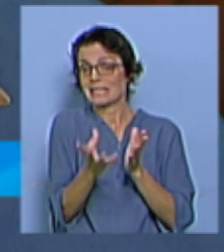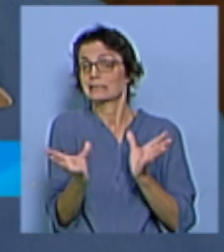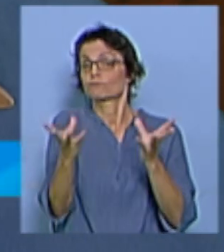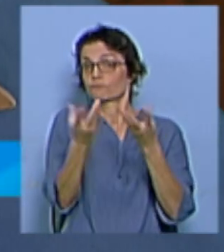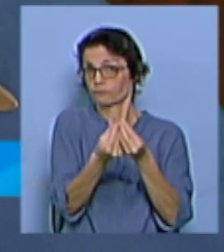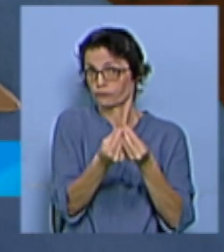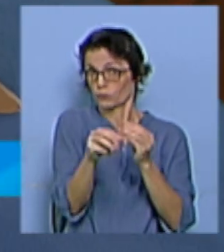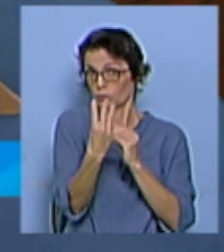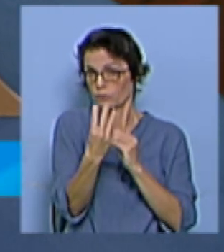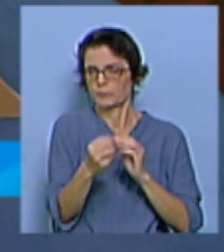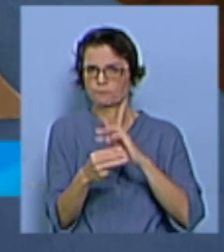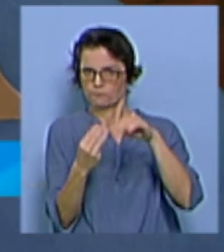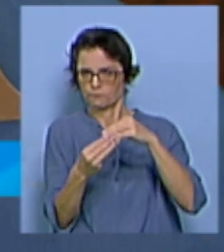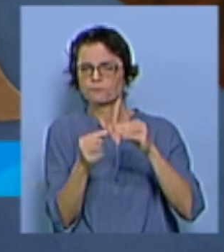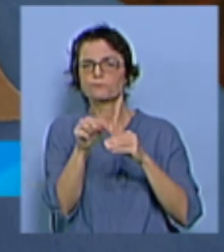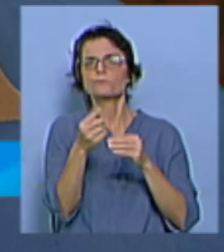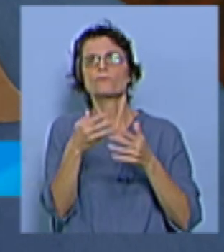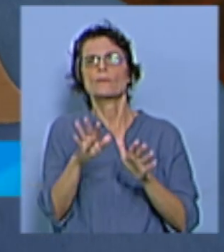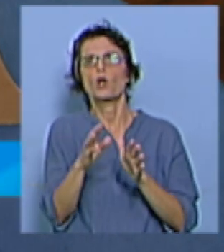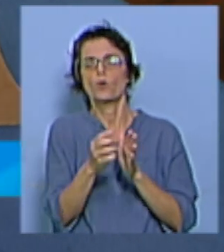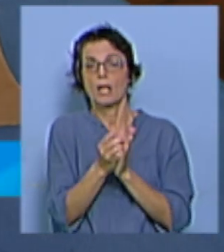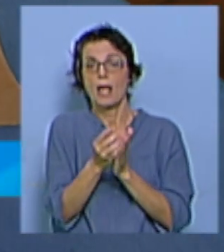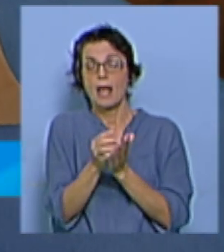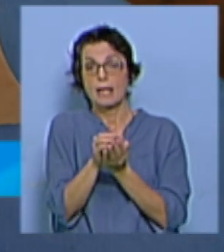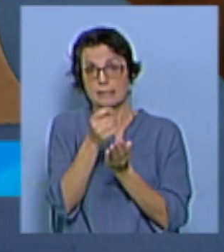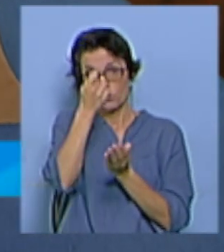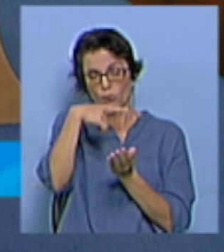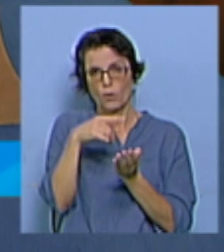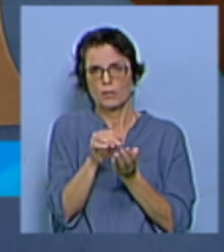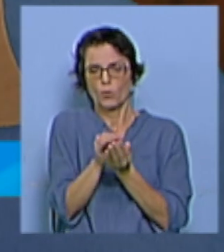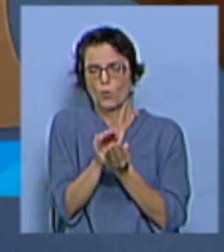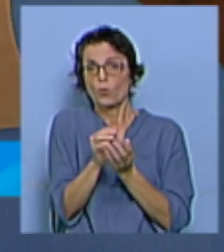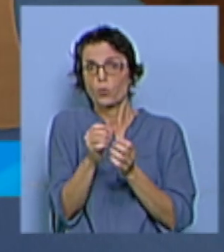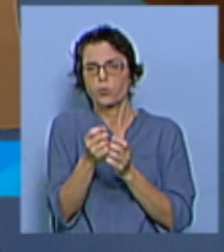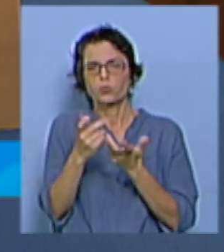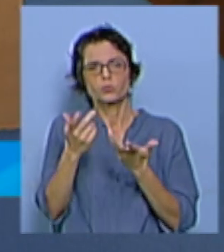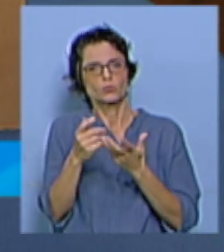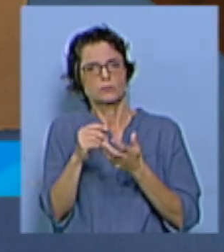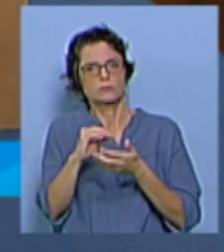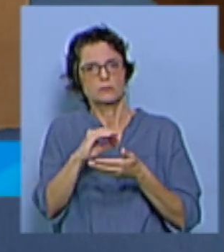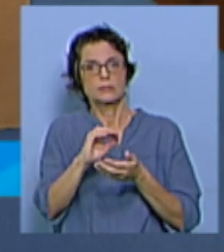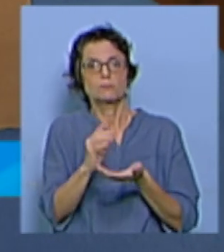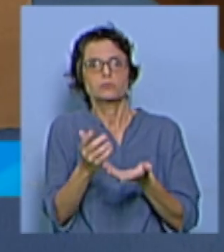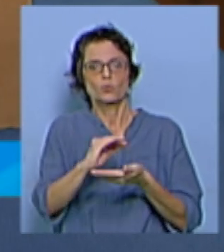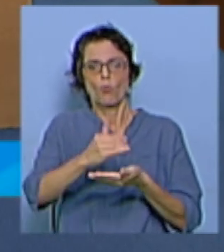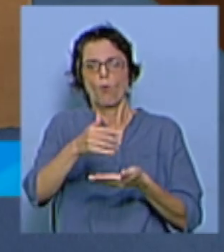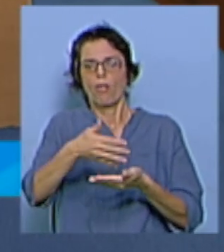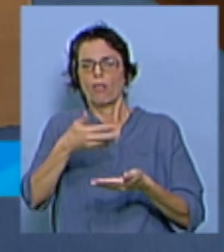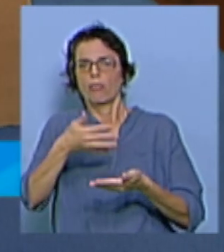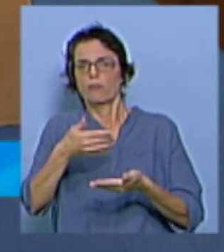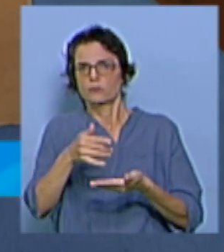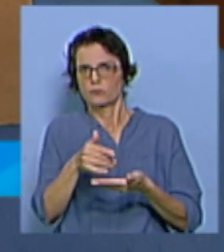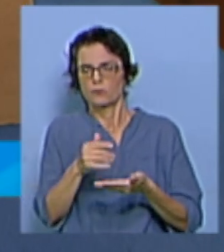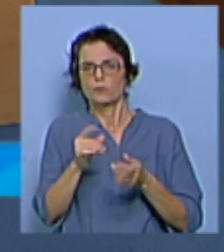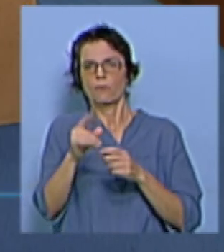conjunto. Estas parábolas do tesouro e da pérola são um convite, não é? Um convite de Jesus, assim como que um aceno